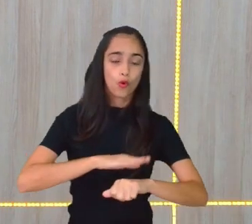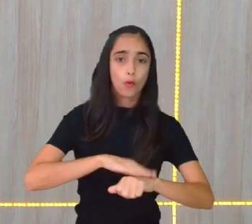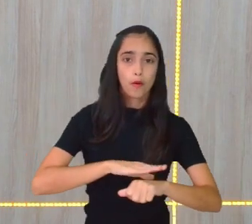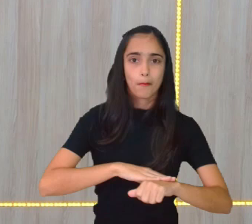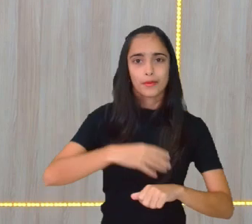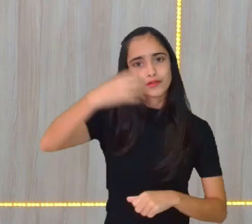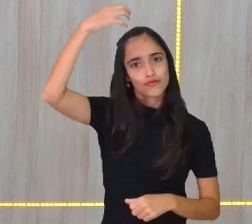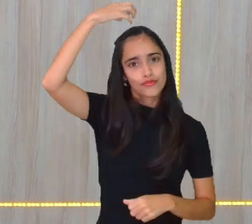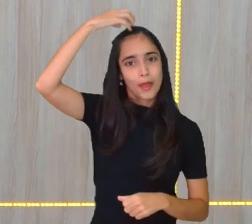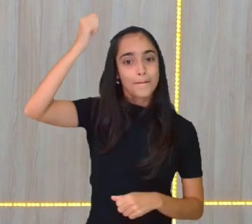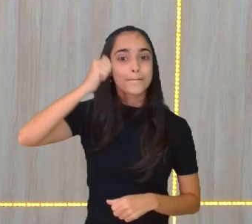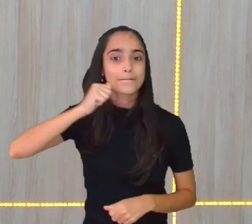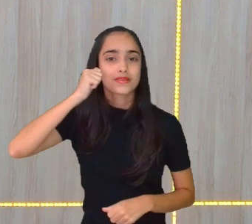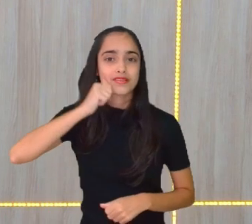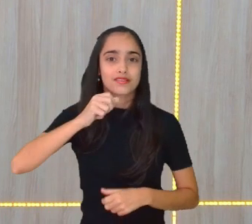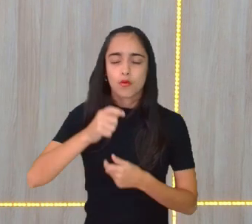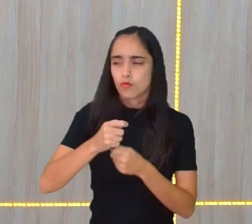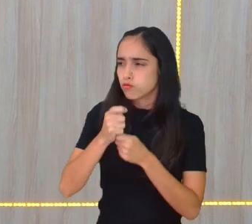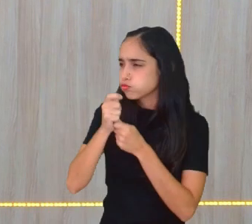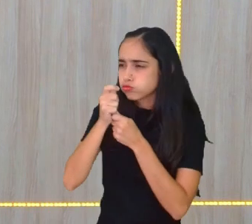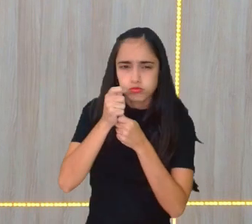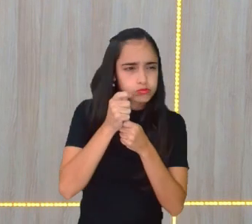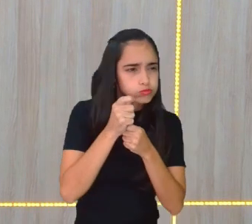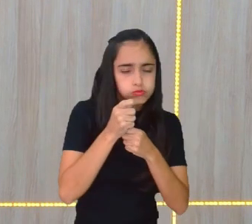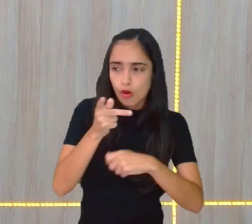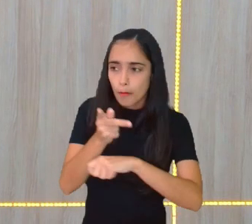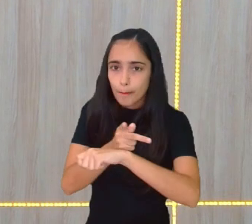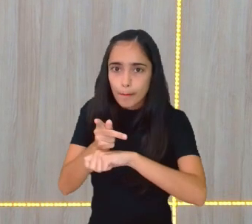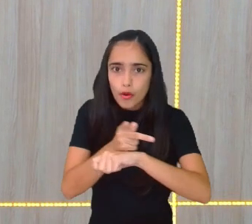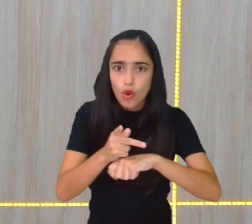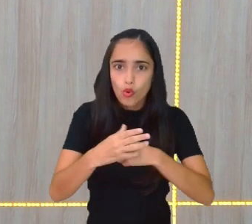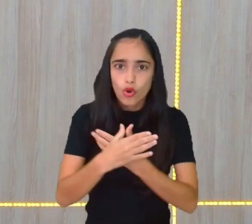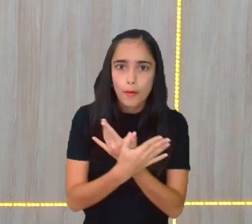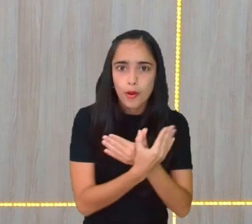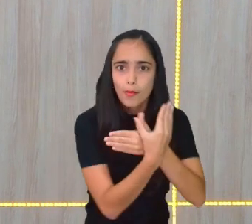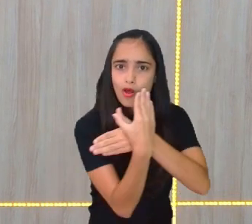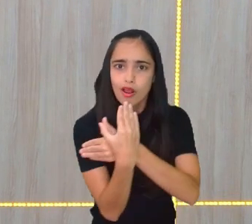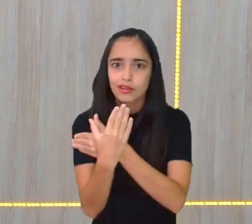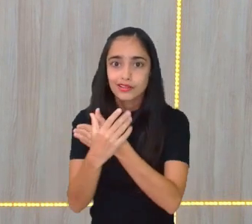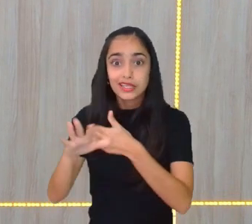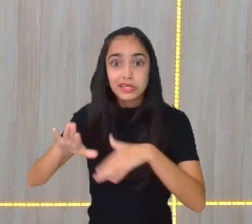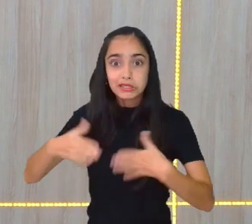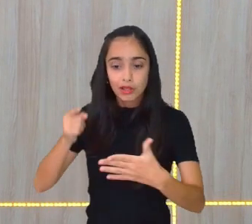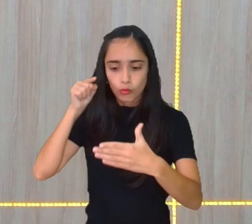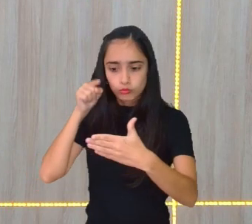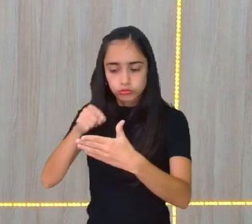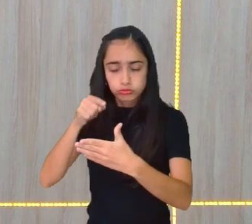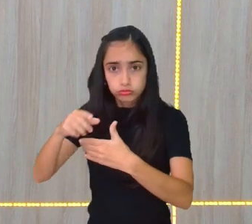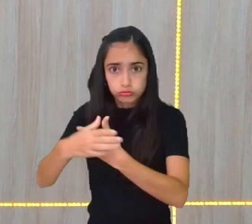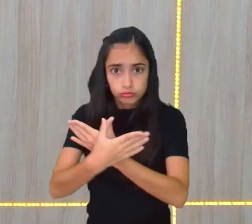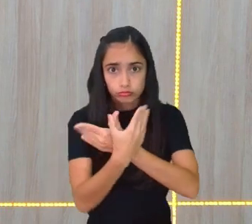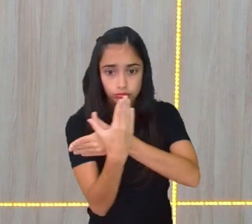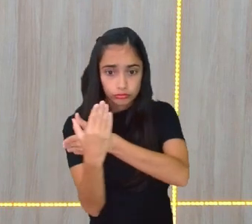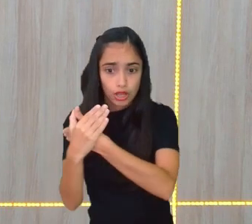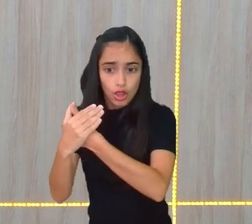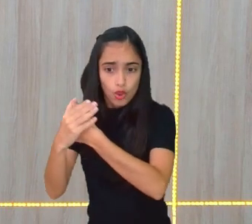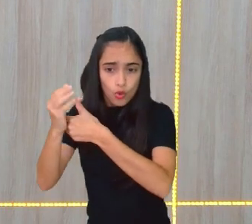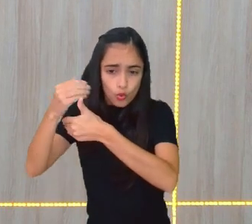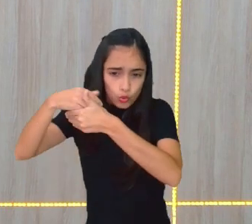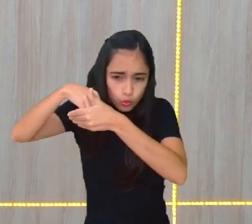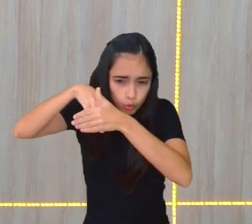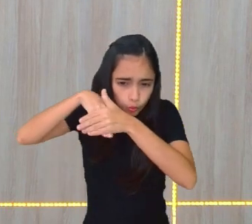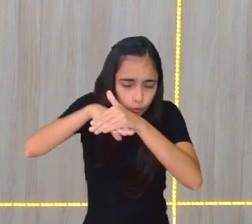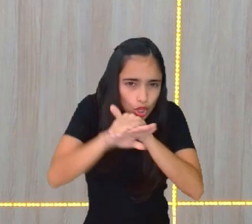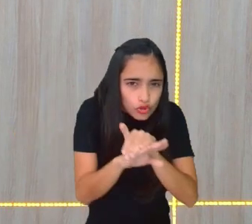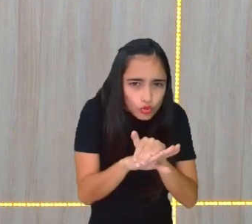elas percebiam a princesa, elas se escondiam no escuro, como se elas estivessem combinando umas com as outras, né? Pensando o que é que a gente vai